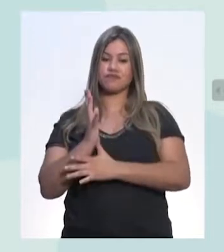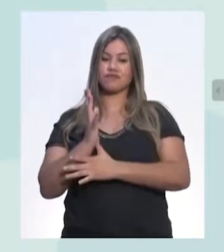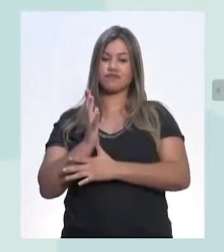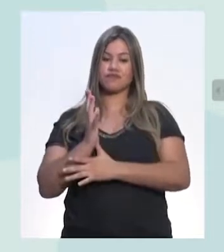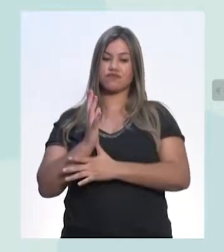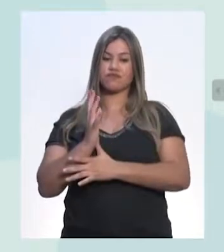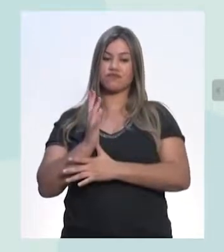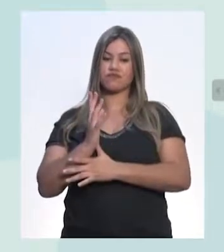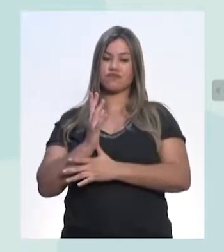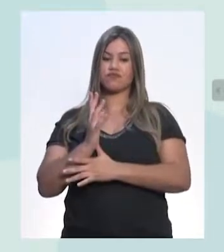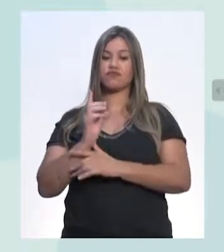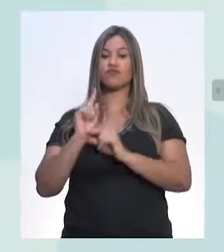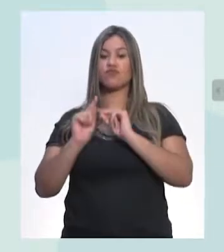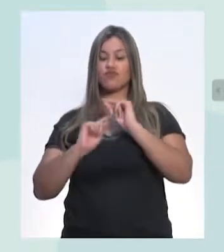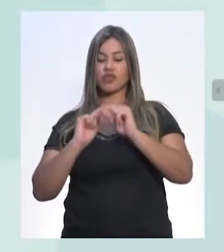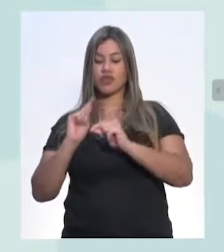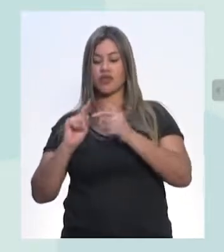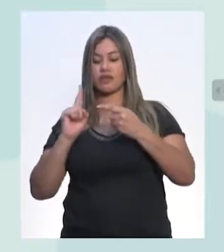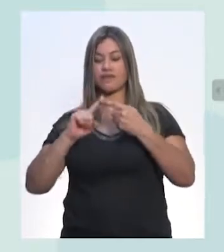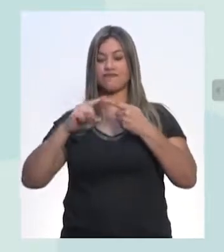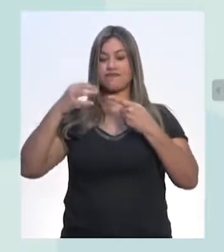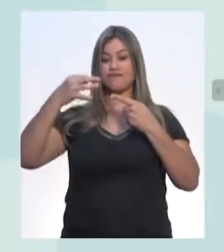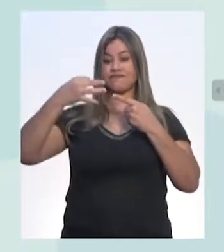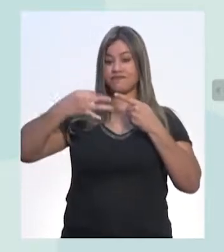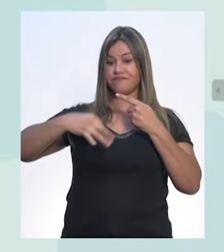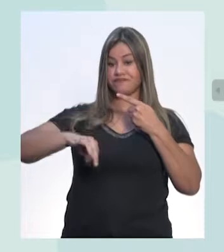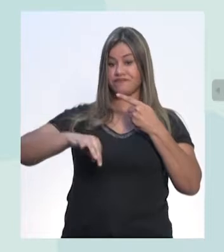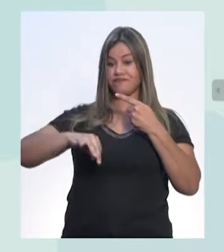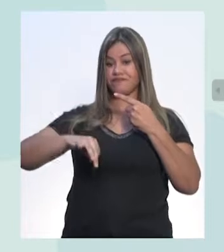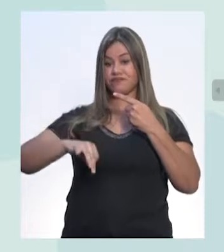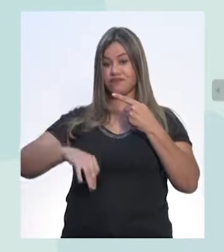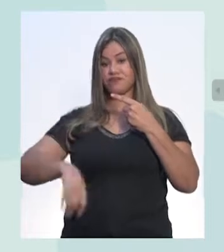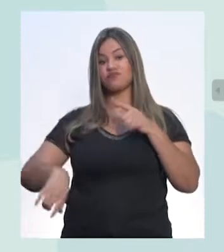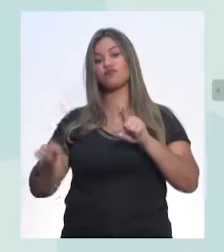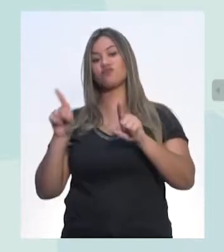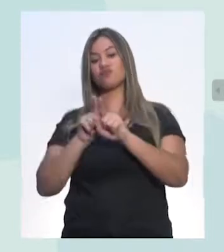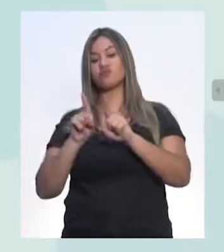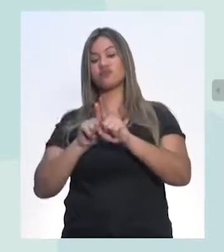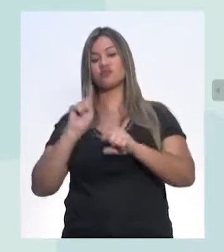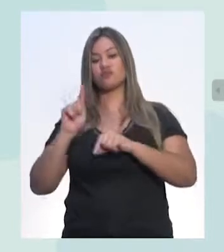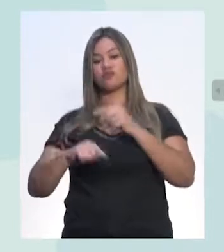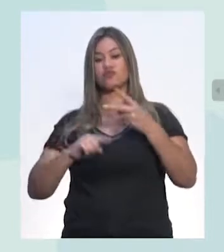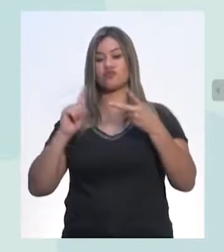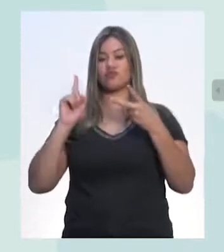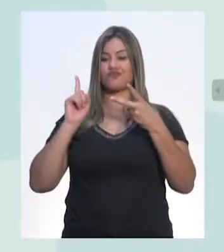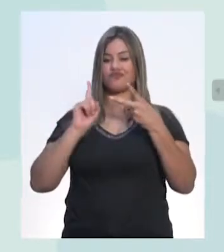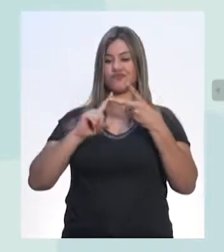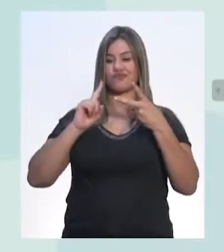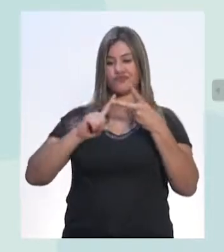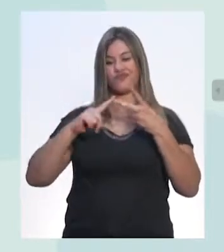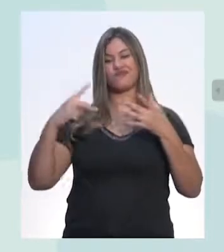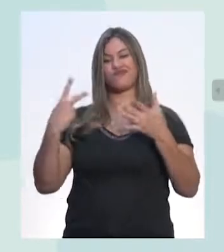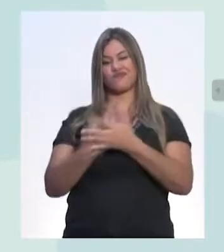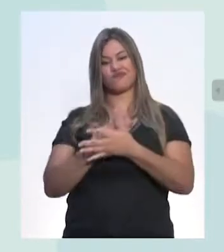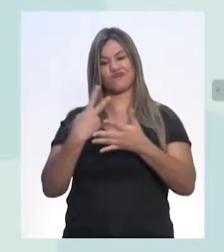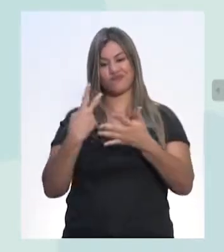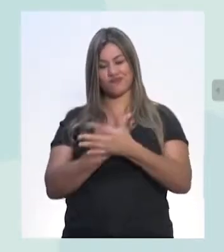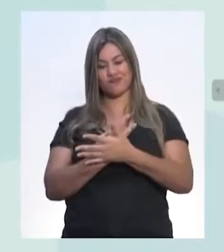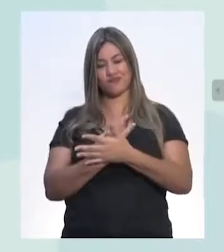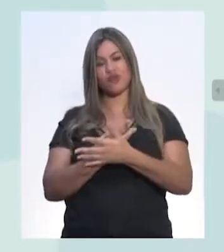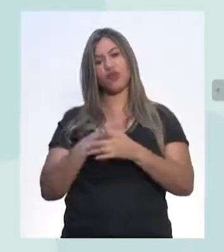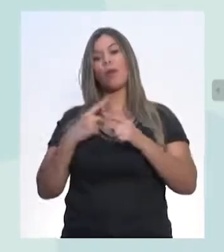arremessos que ele acertou, mas também as que ele errou. Por isso que